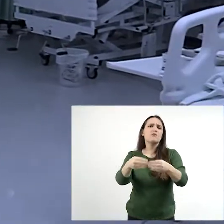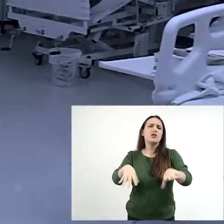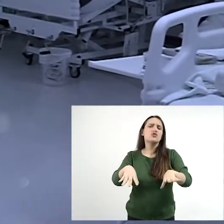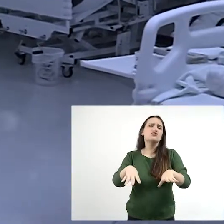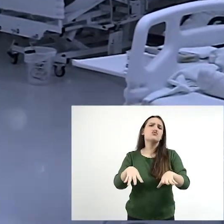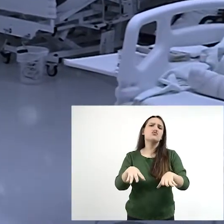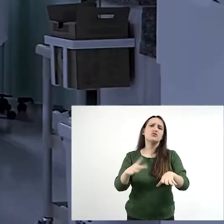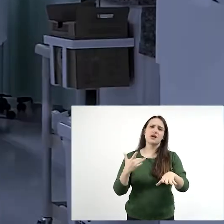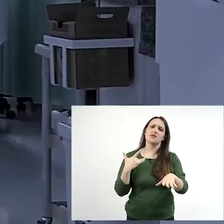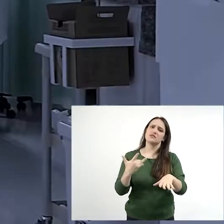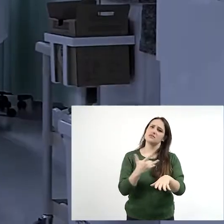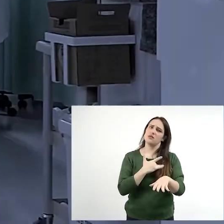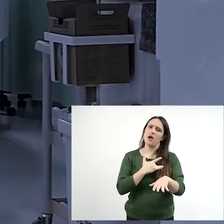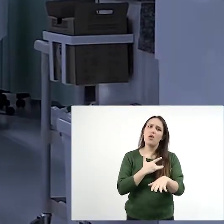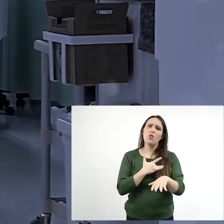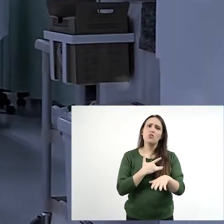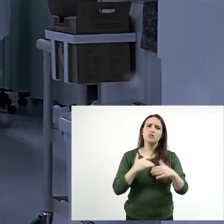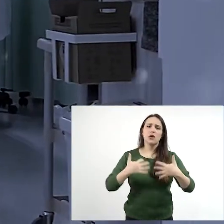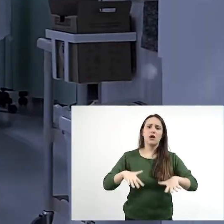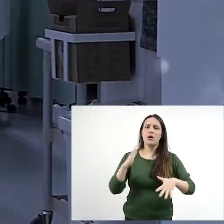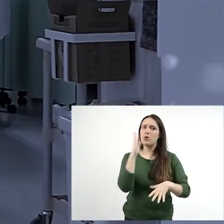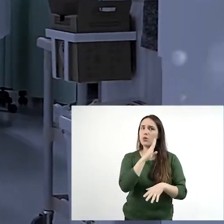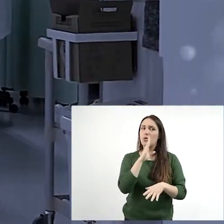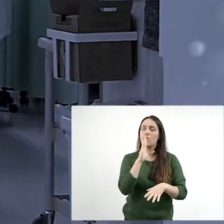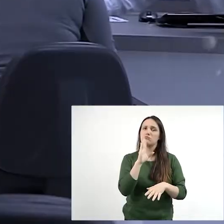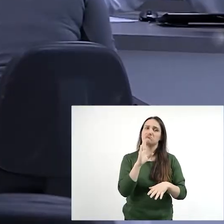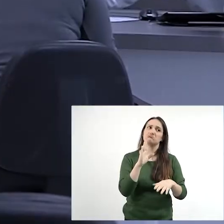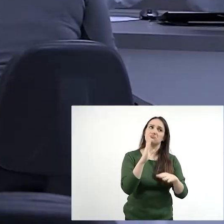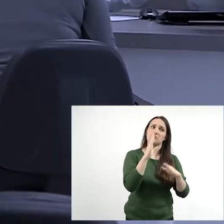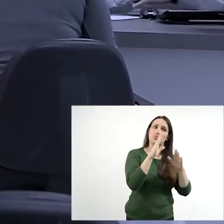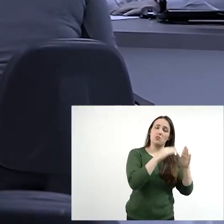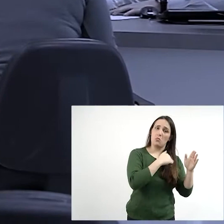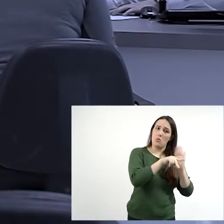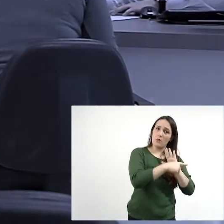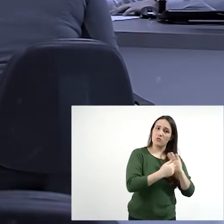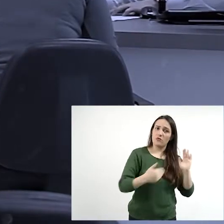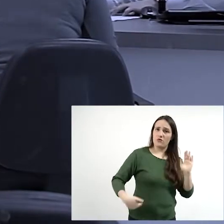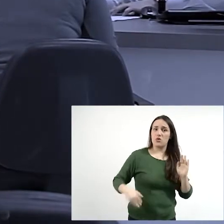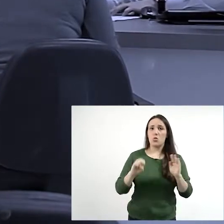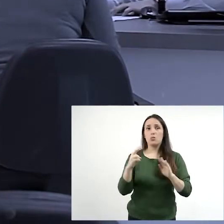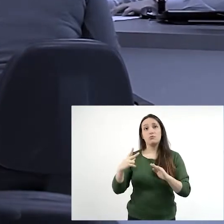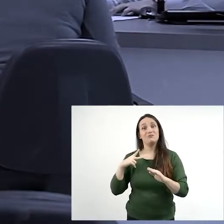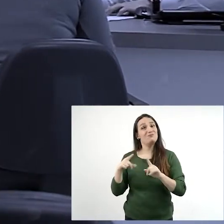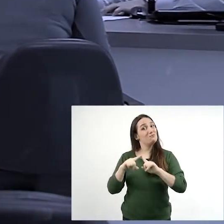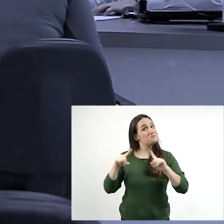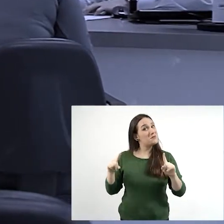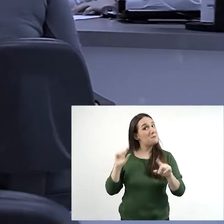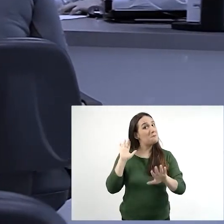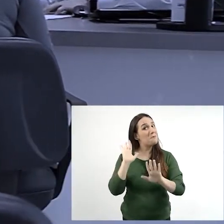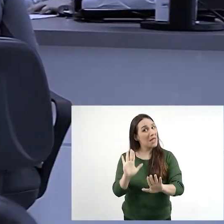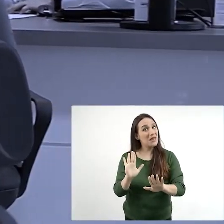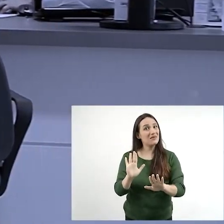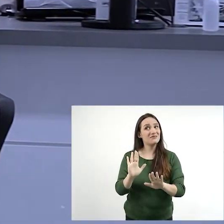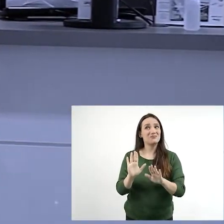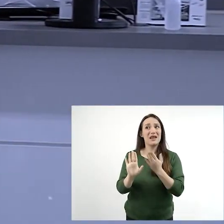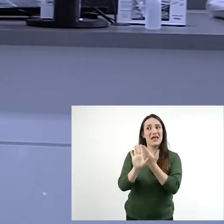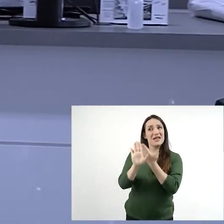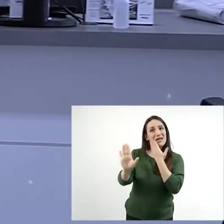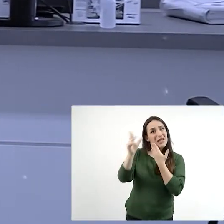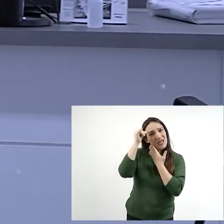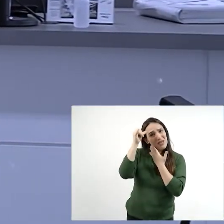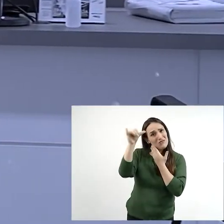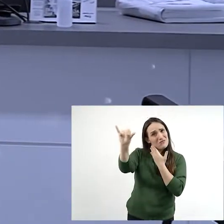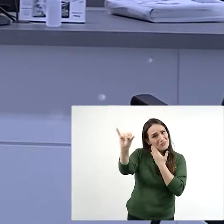da rede de saúde pública e privada. Porém, junto com a desaceleração do contágio e a redução